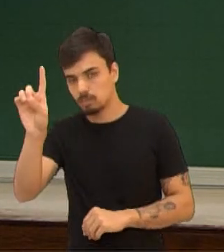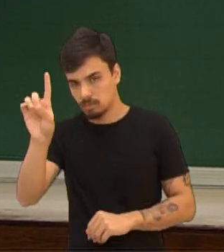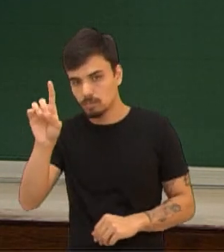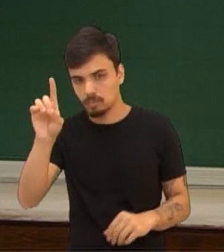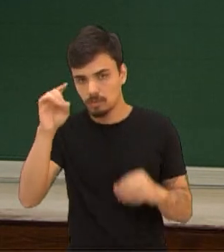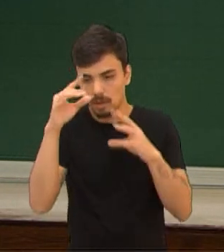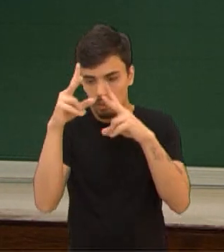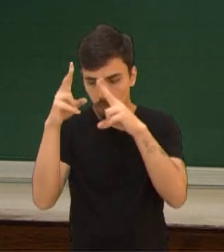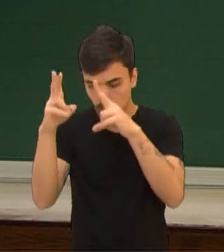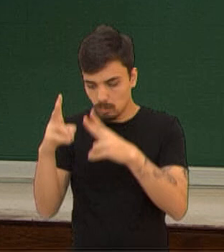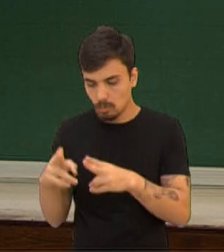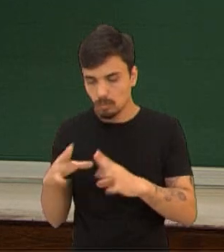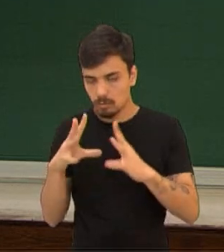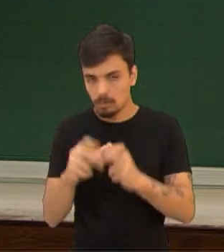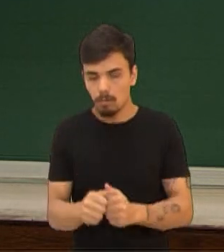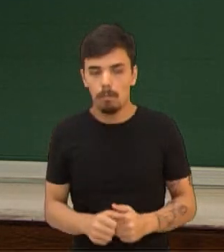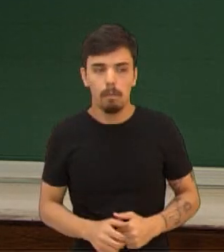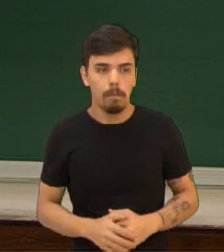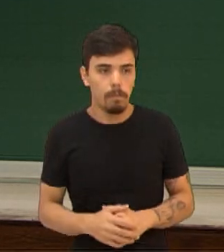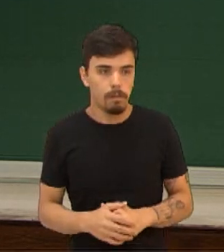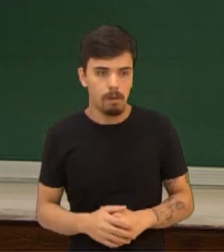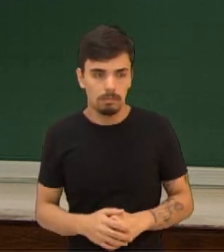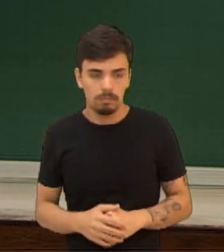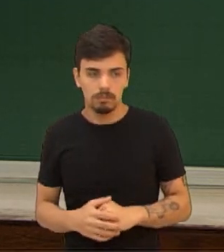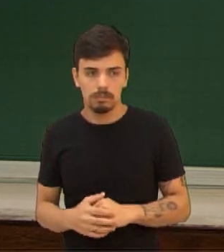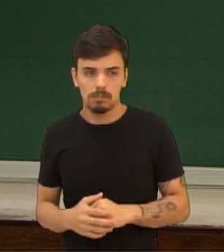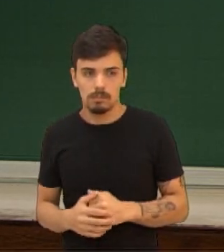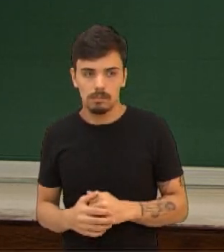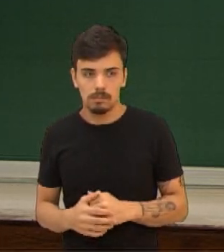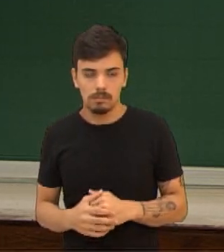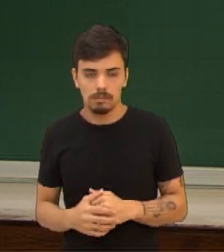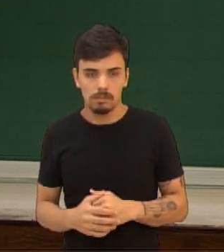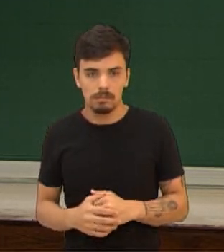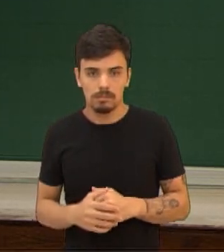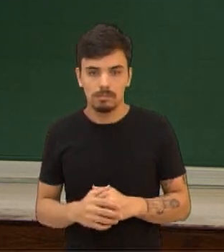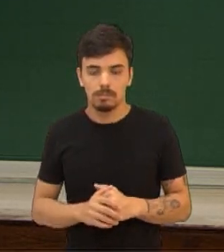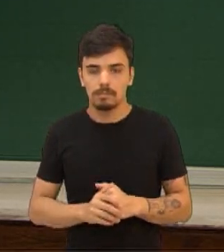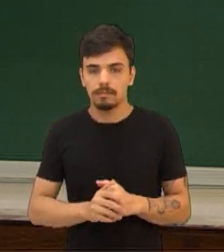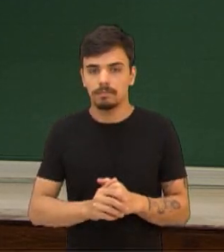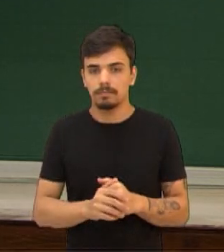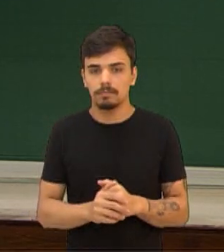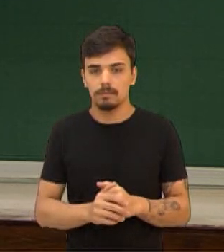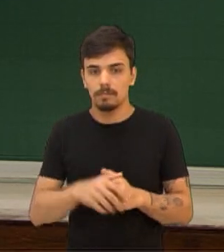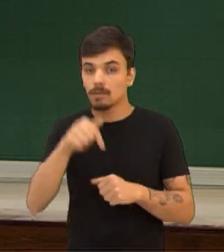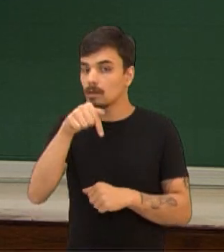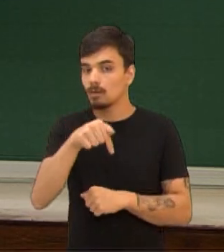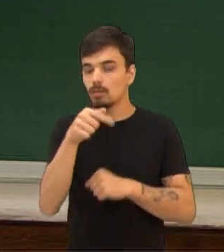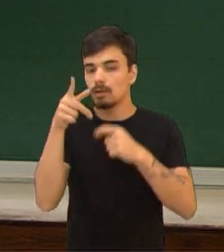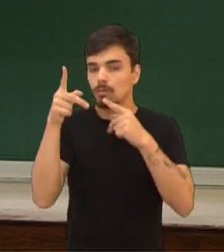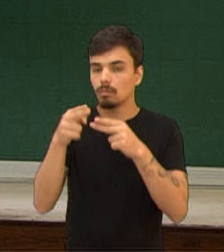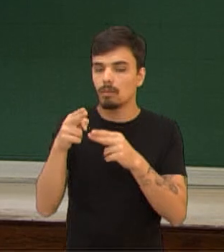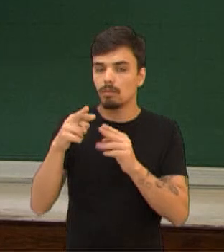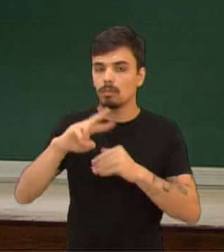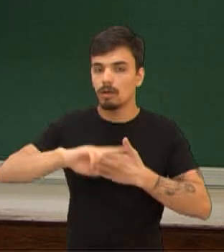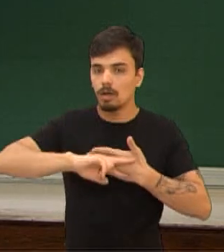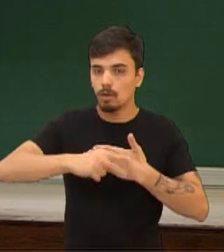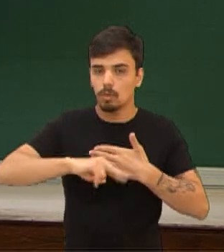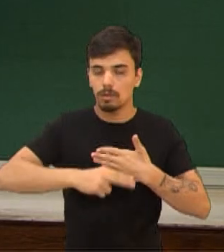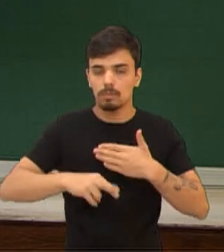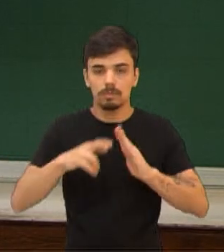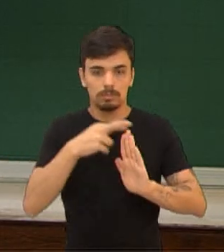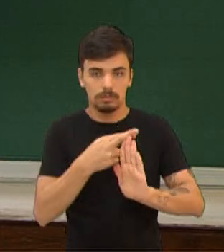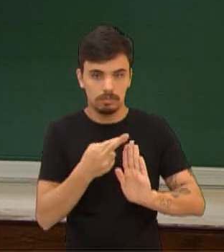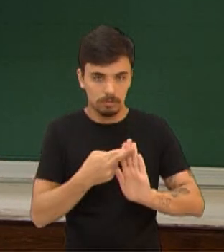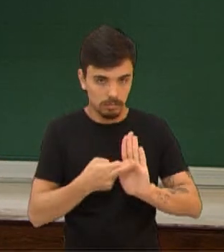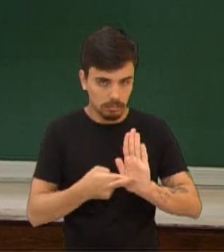é igual para todos. Ok? Então, as cargas são iguais, é consequência da regra dos pontos. Portanto, nós temos aí